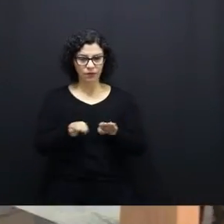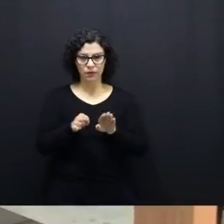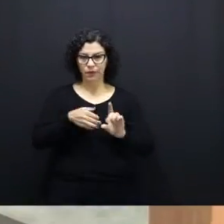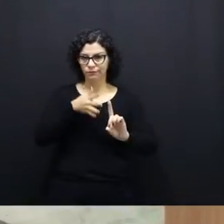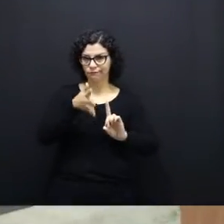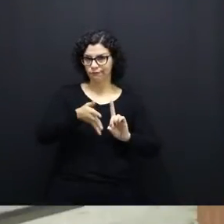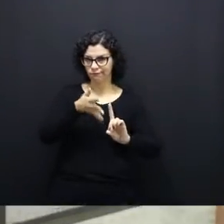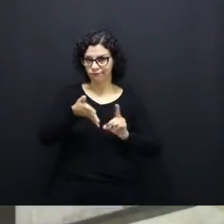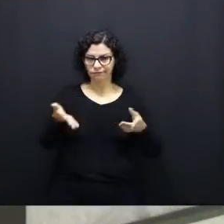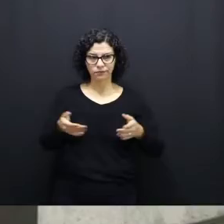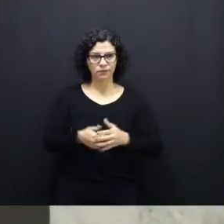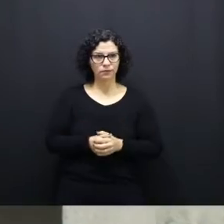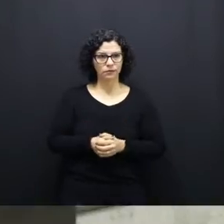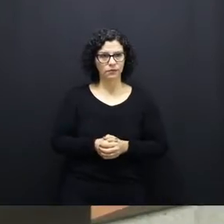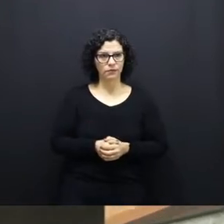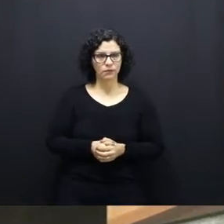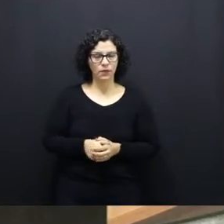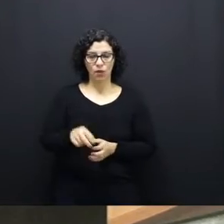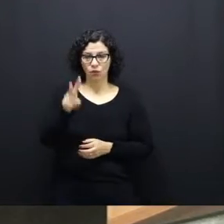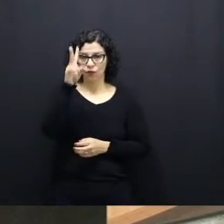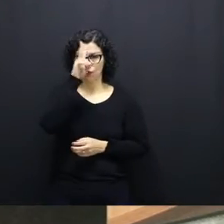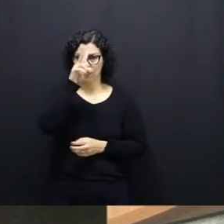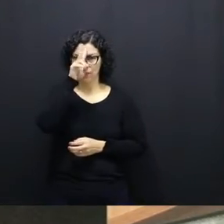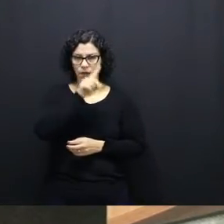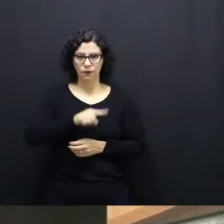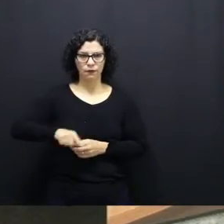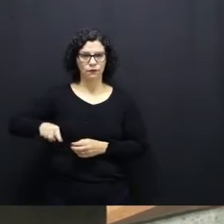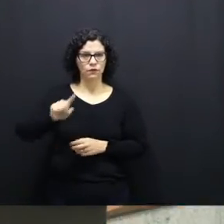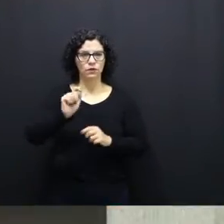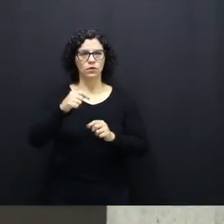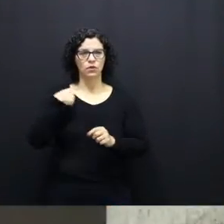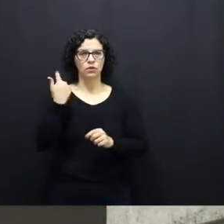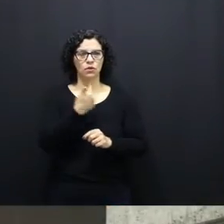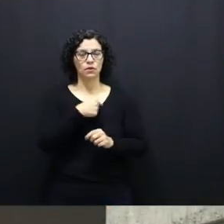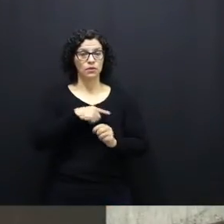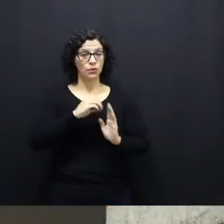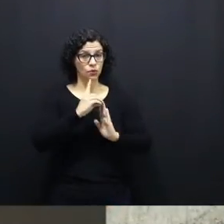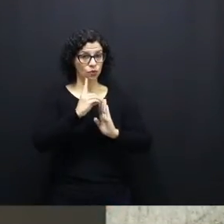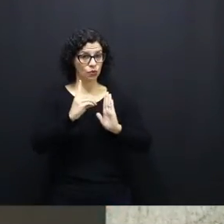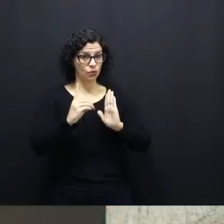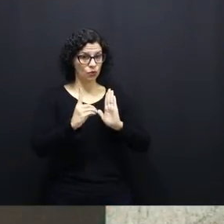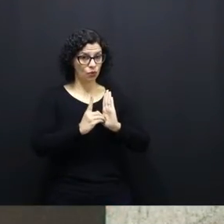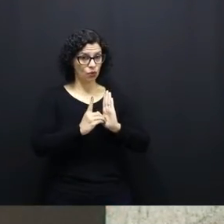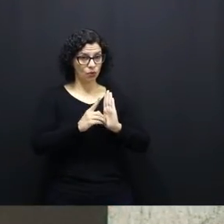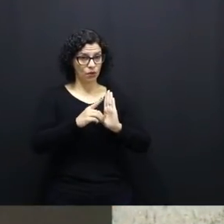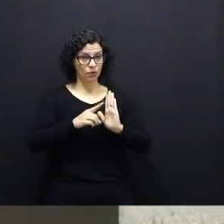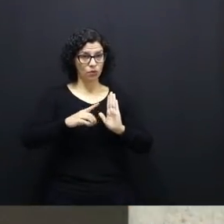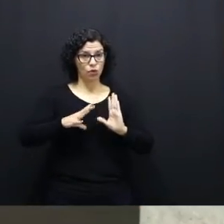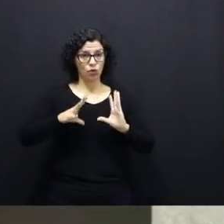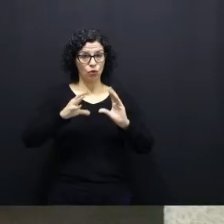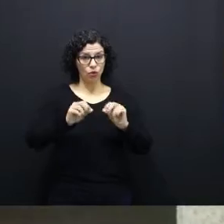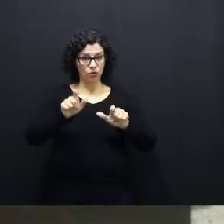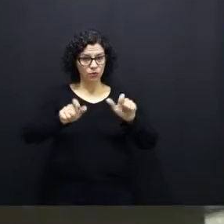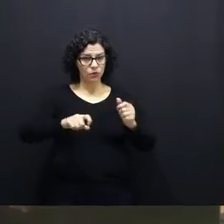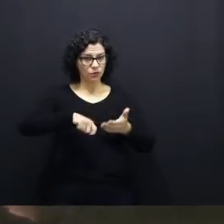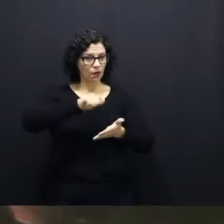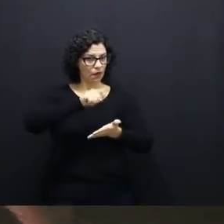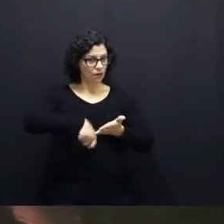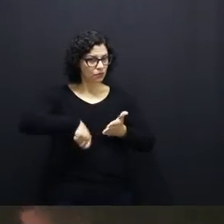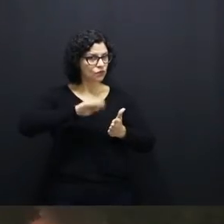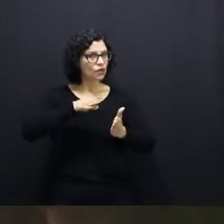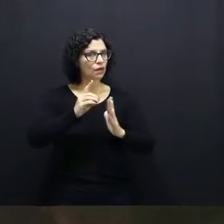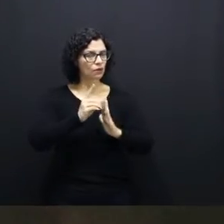Tribuna eu gostaria de relembrar mais uma vez que nós temos um documento Assinado por todos os colaboradores e também pelos senhores